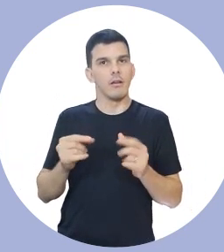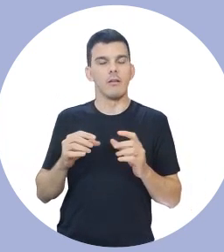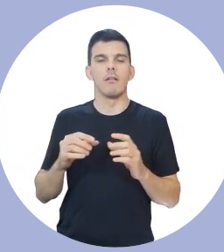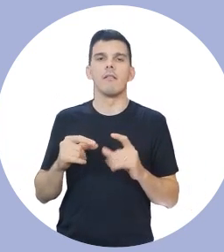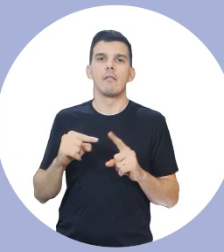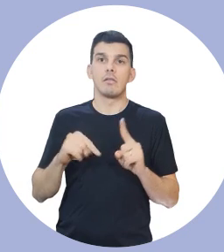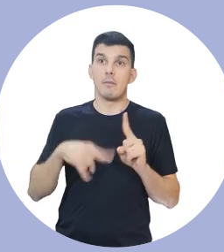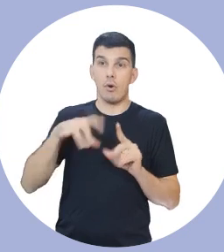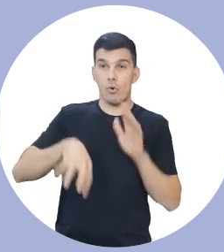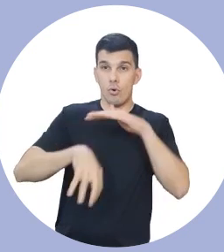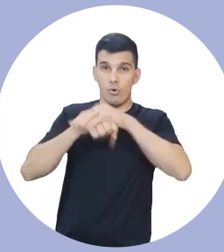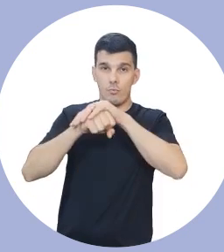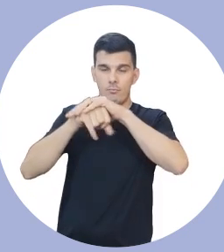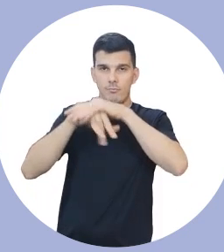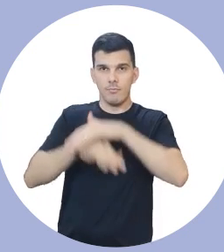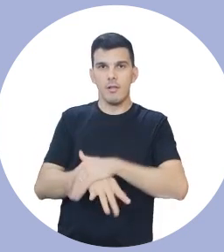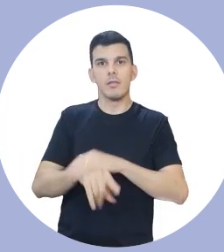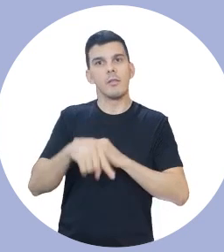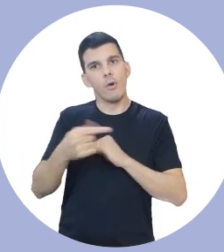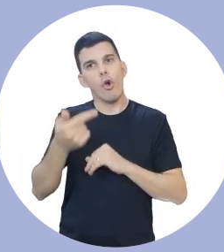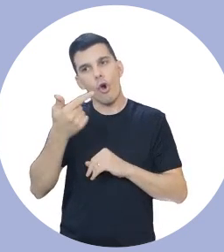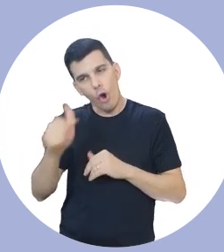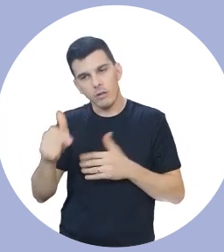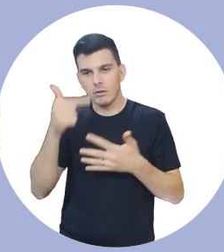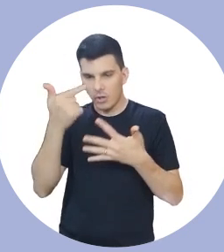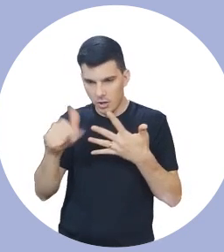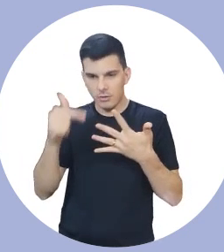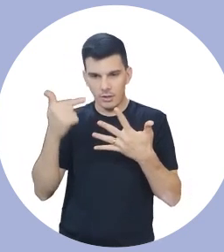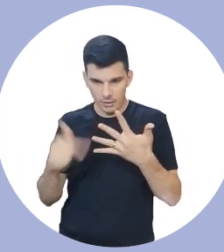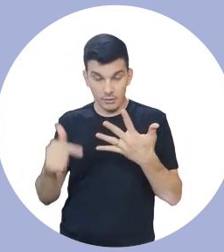ponto de fusão e condensar posteriormente. Depois